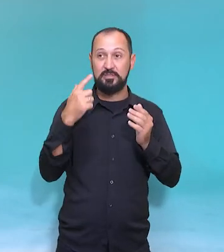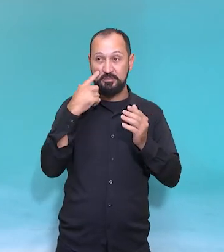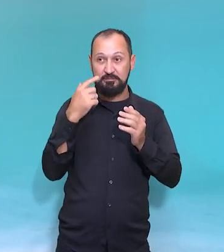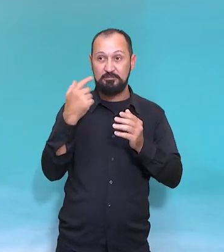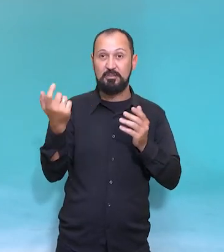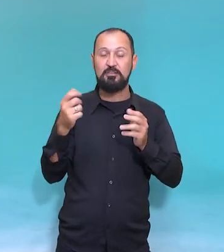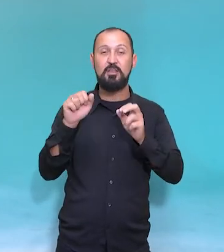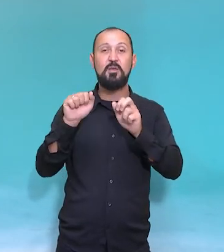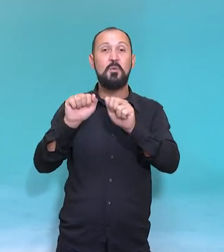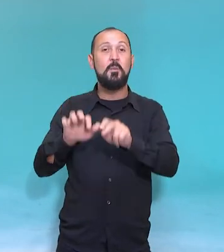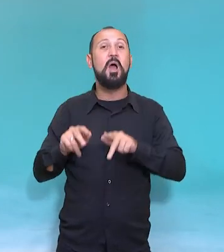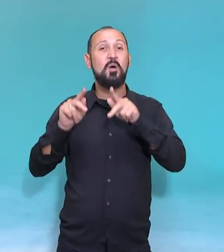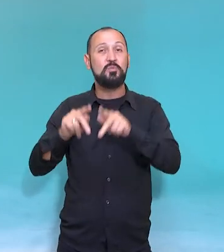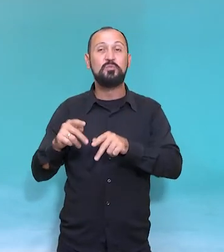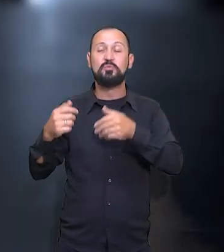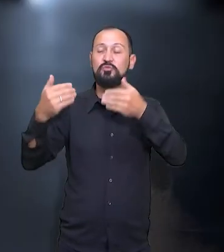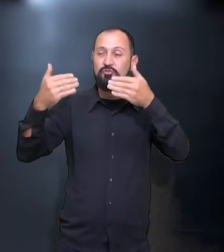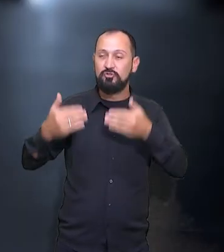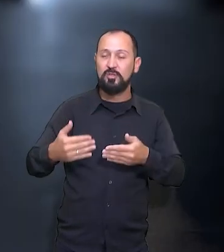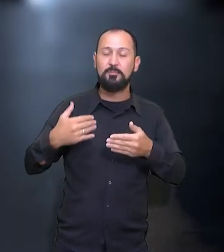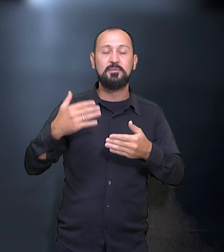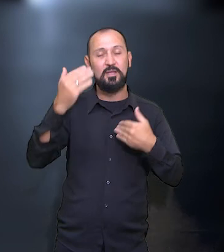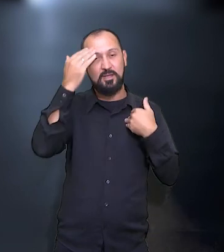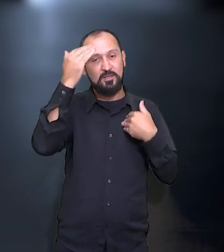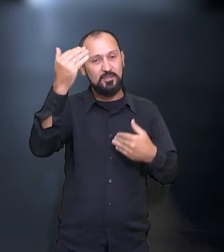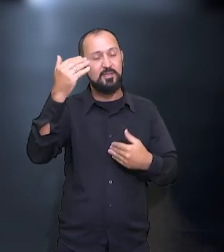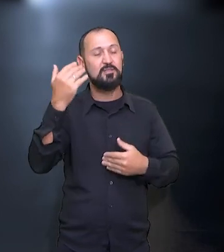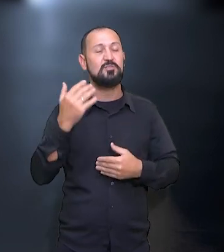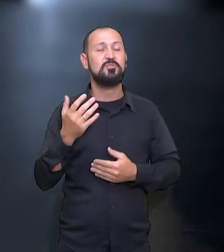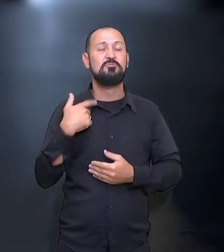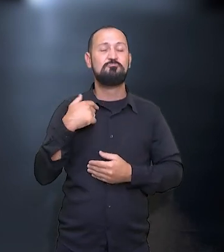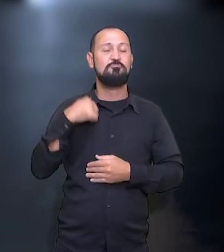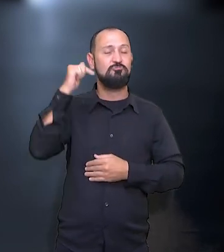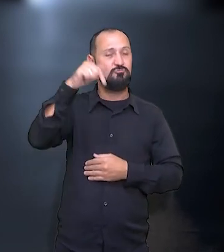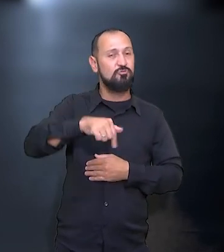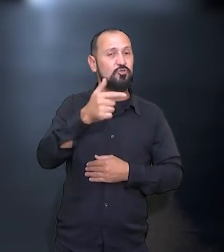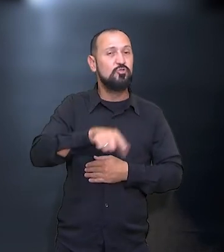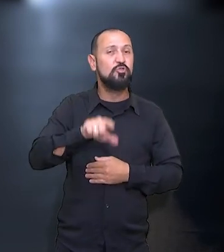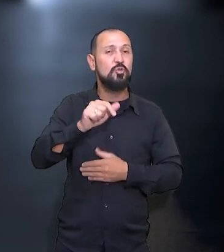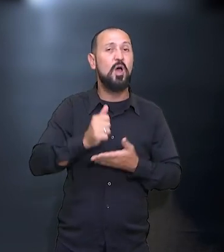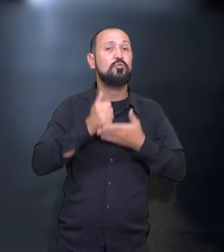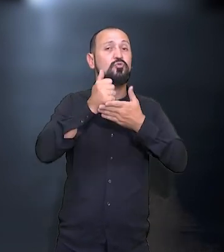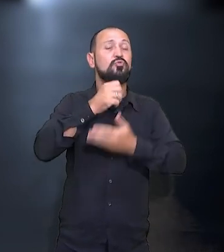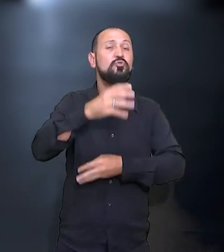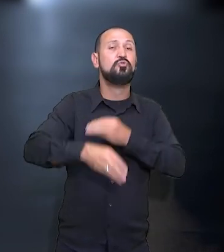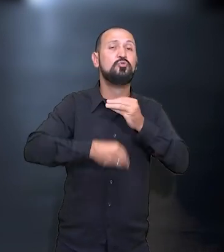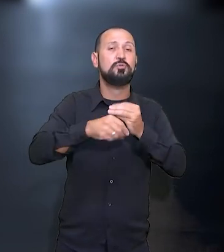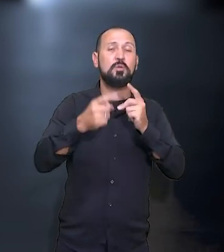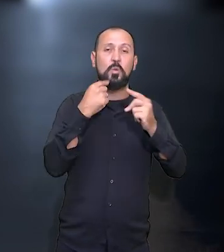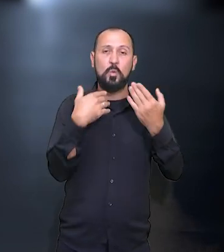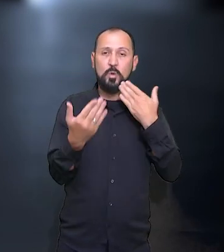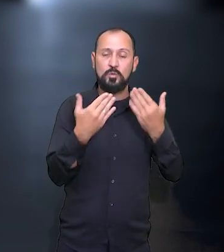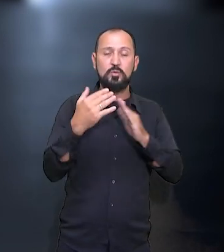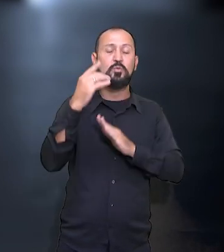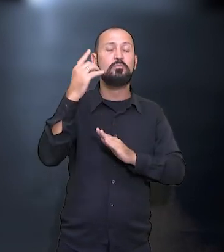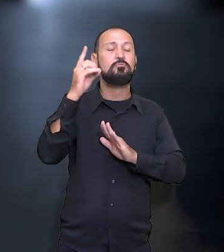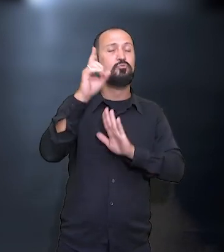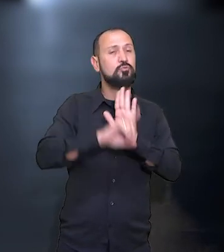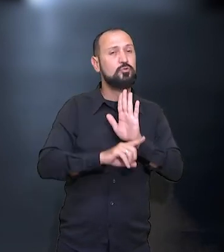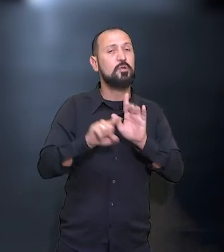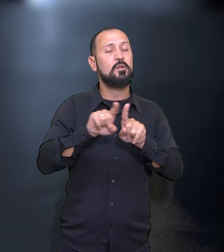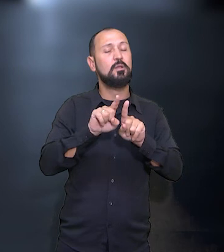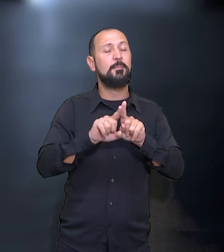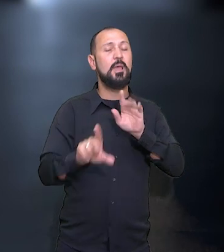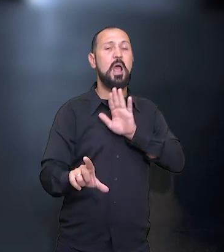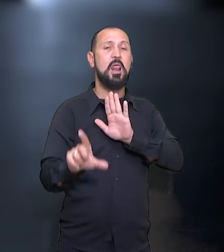uma audiência hoje aqui em Dourados ainda, mas agradeço de coração o convite de estar novamente aqui, podendo contribuir um pouco com a discussão do